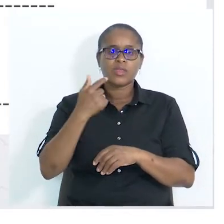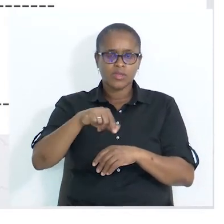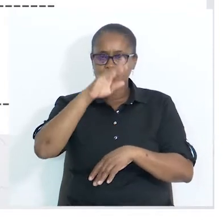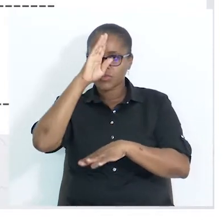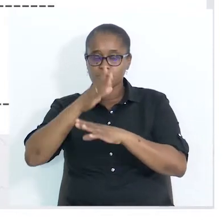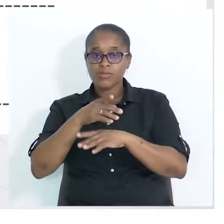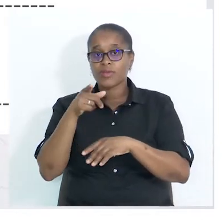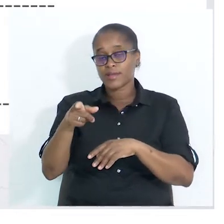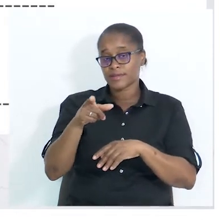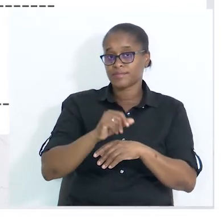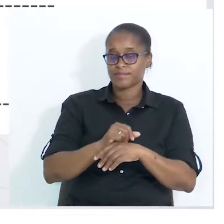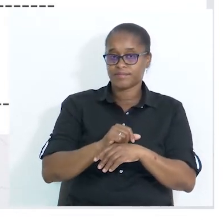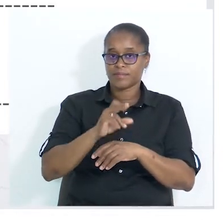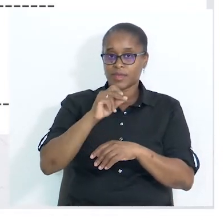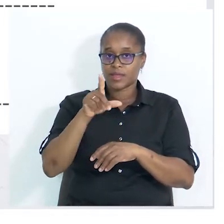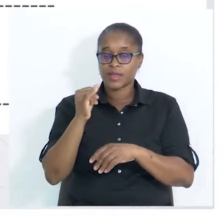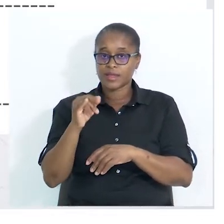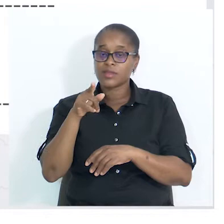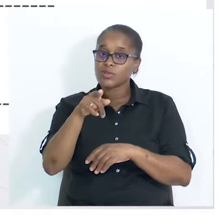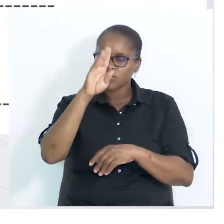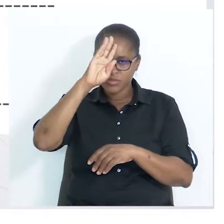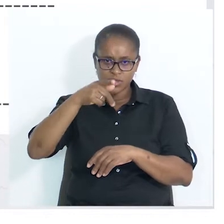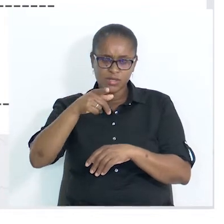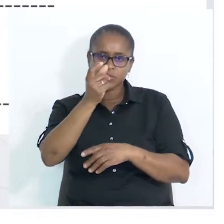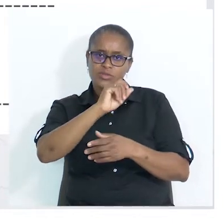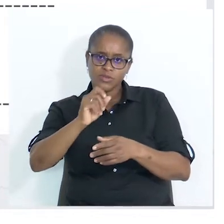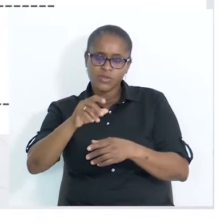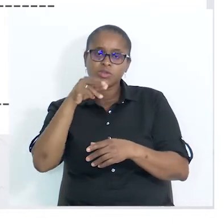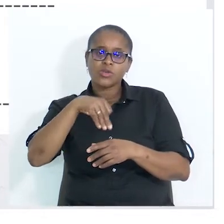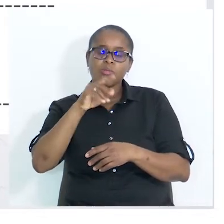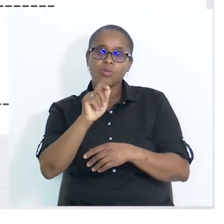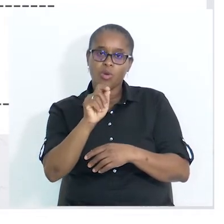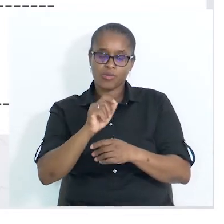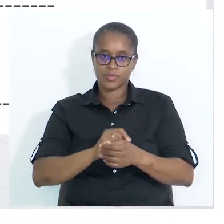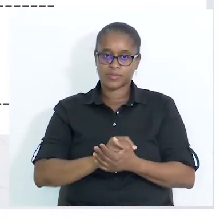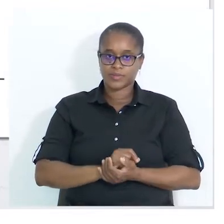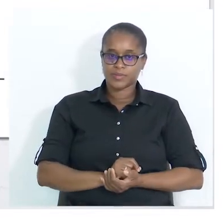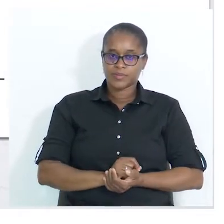uma passagem ali que tu deste conta da colocação do pronome.